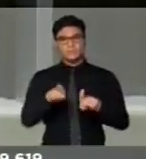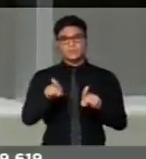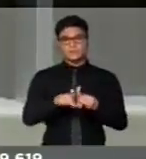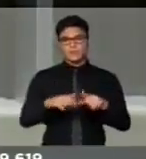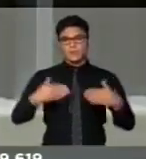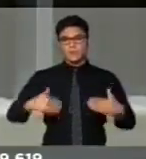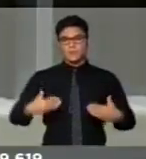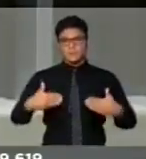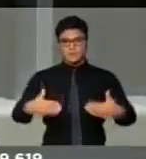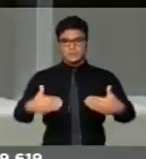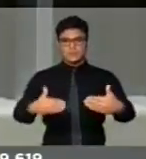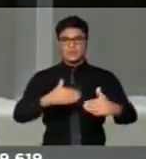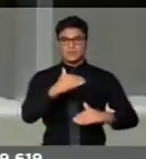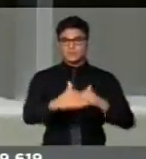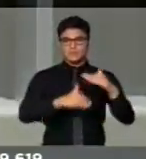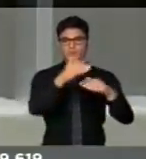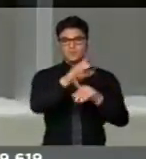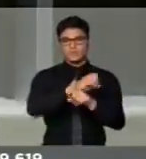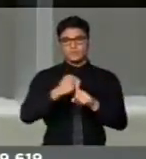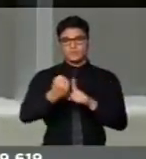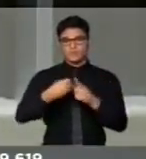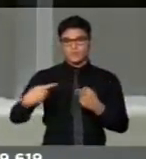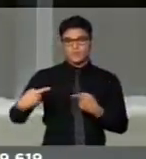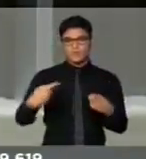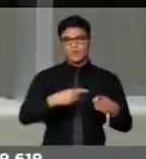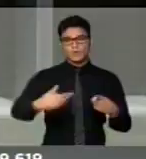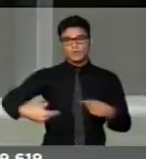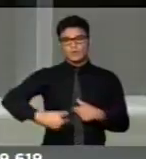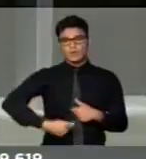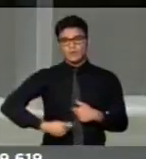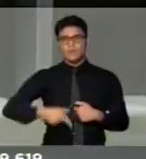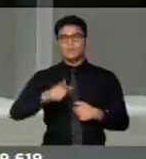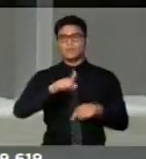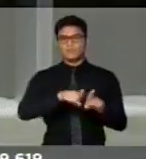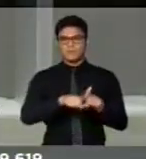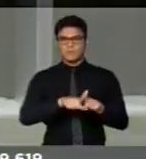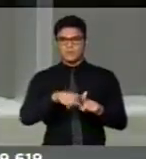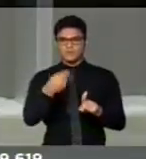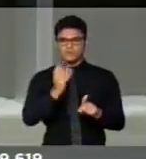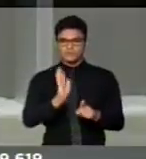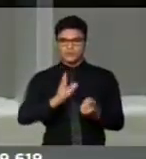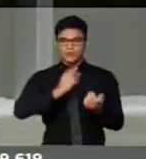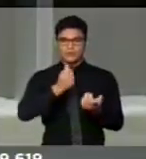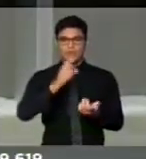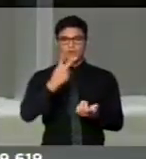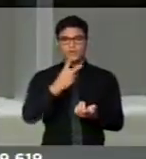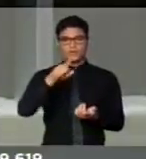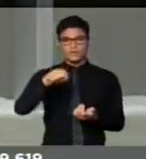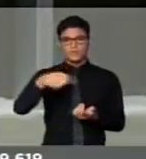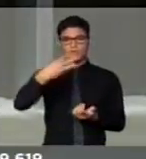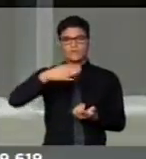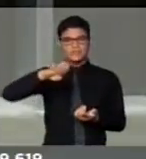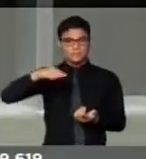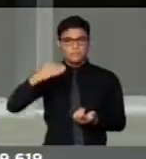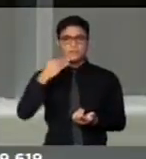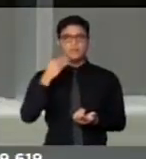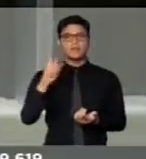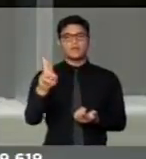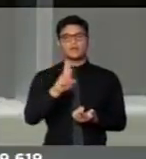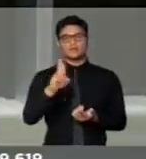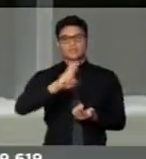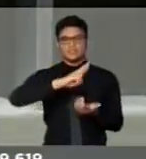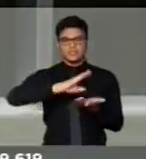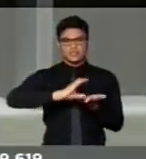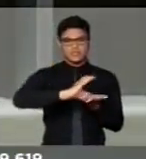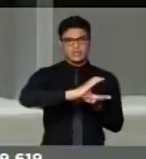Ministério do Desenvolvimento Social e Combate à Fome repassou 2,3 bilhões para